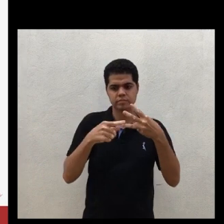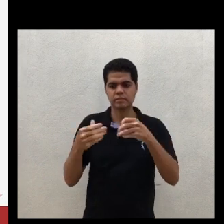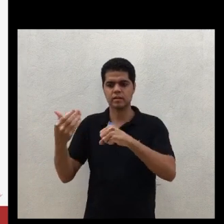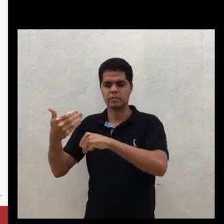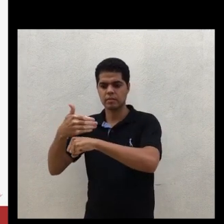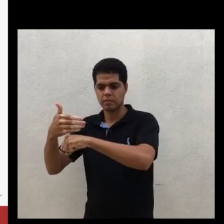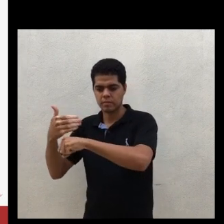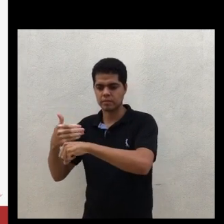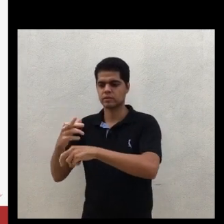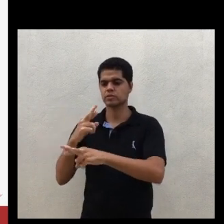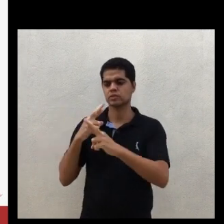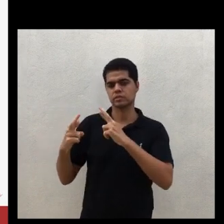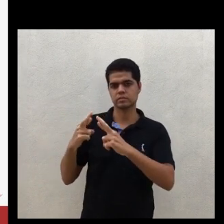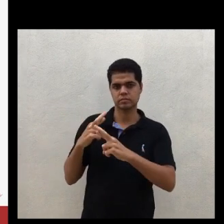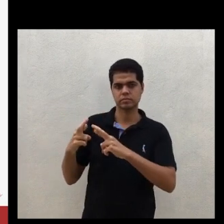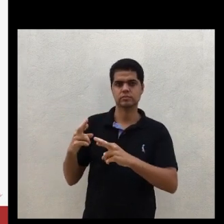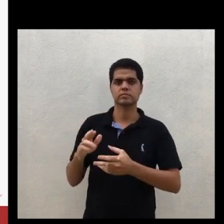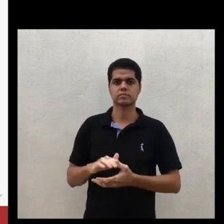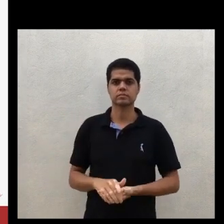saída. Ok?